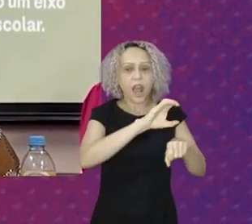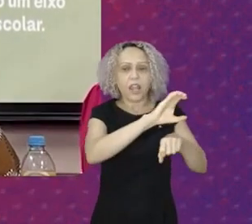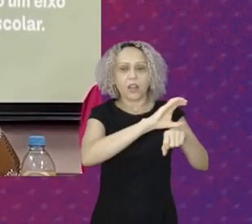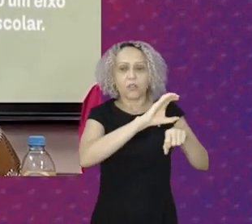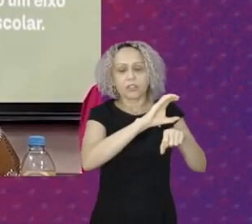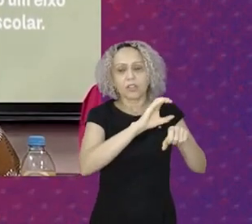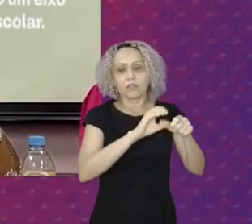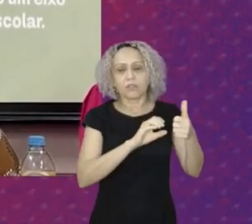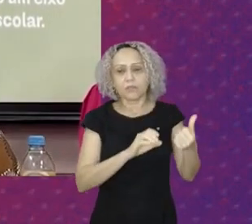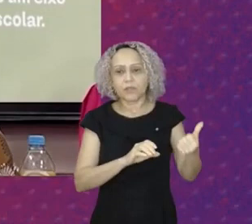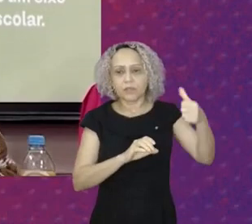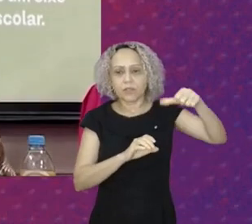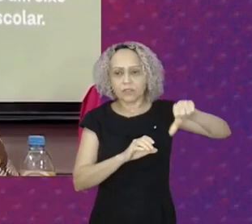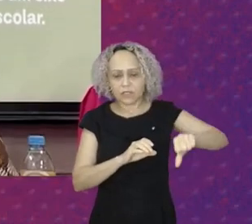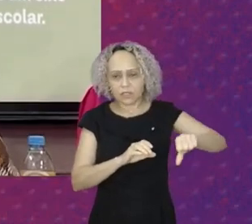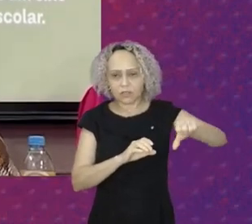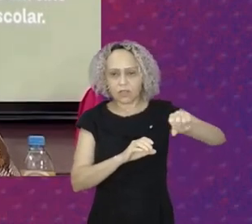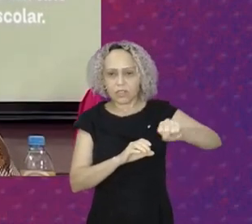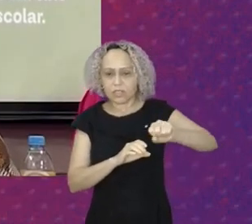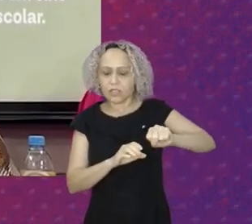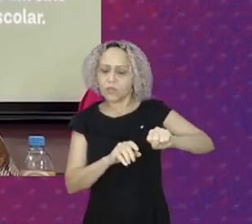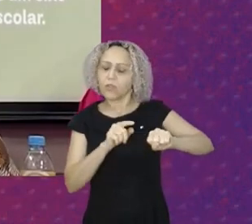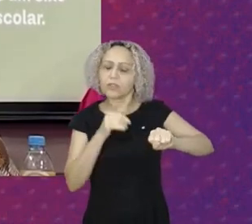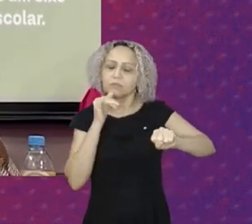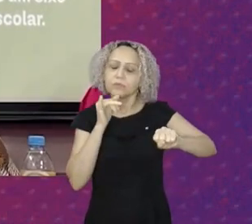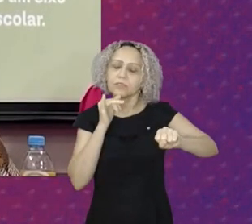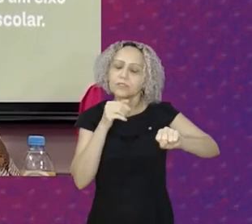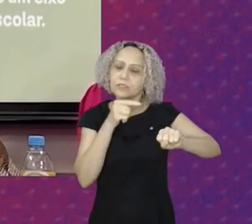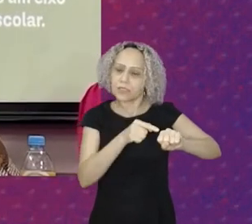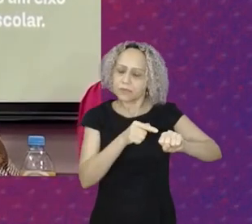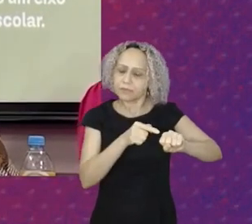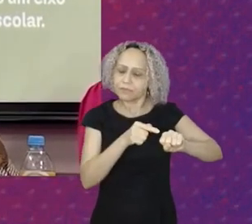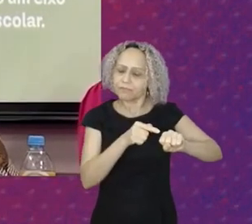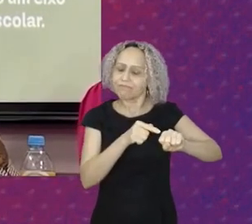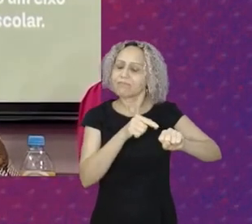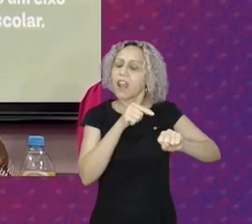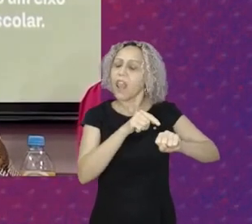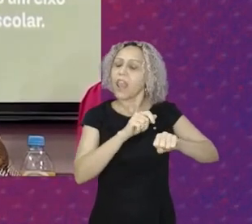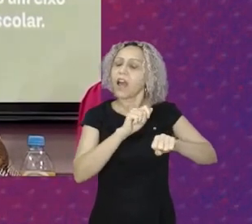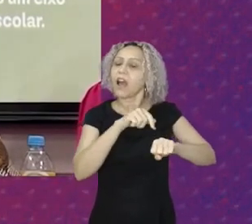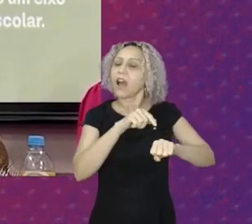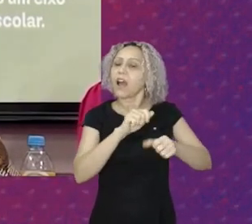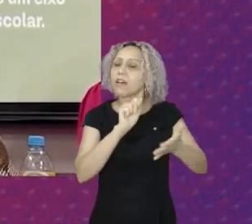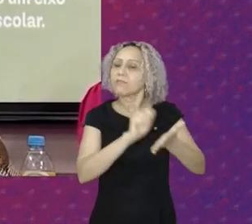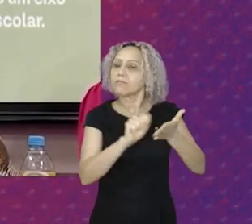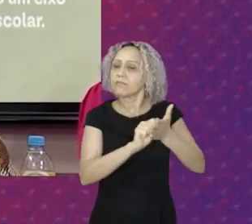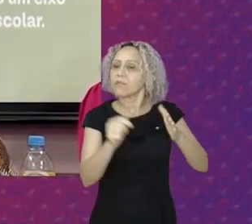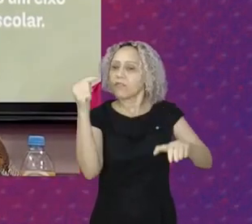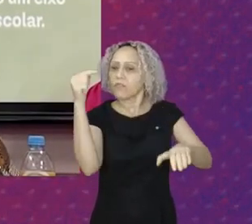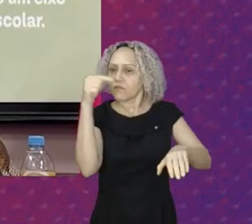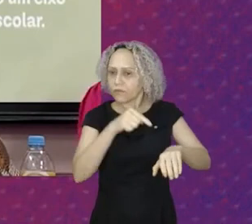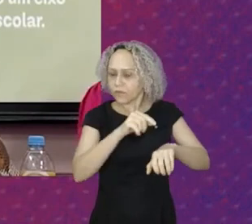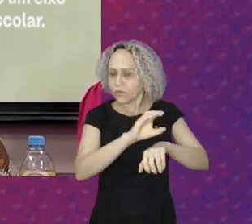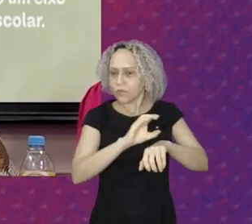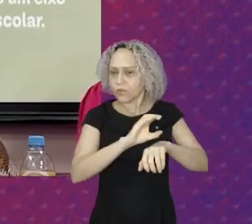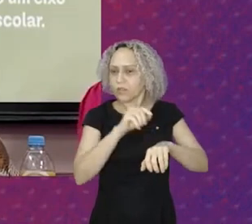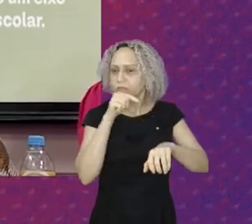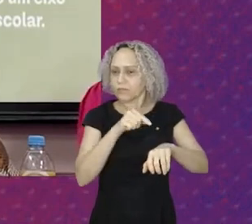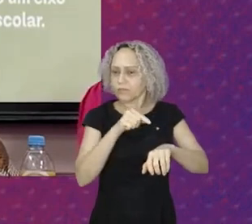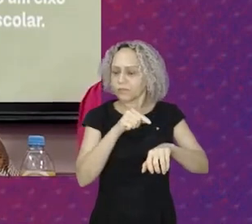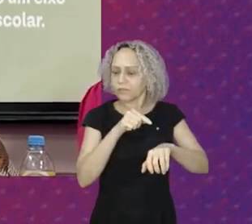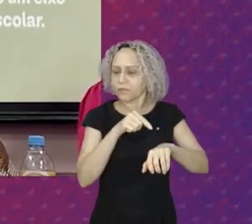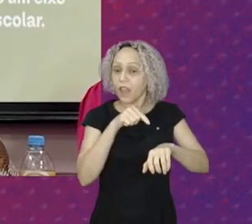algumas agendas que nós vamos conseguir escrever na Constituição de 88, né? A nossa